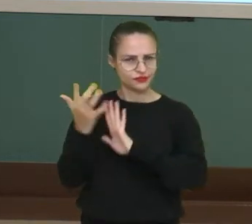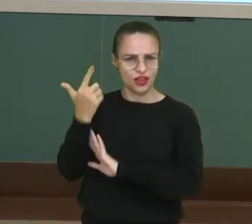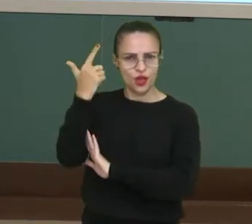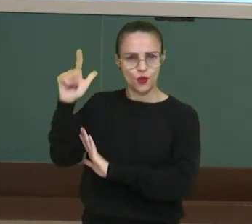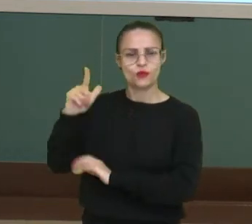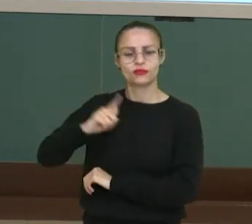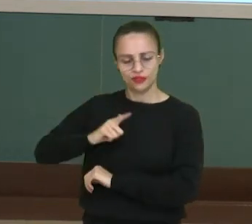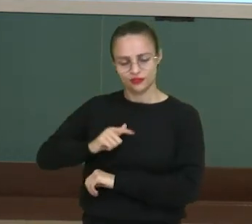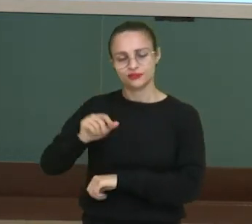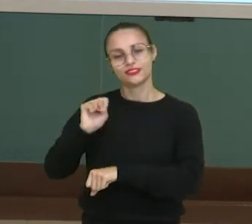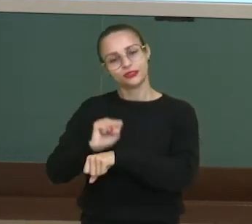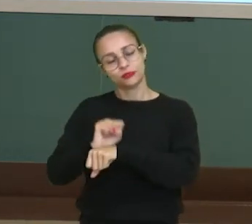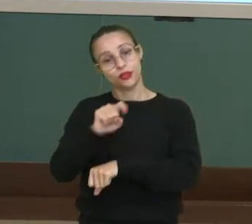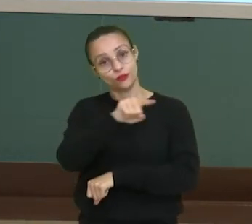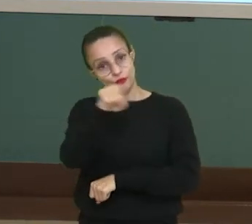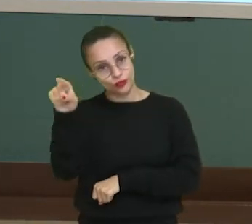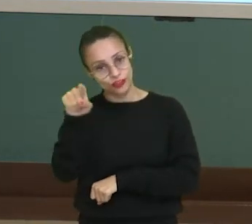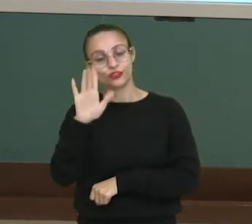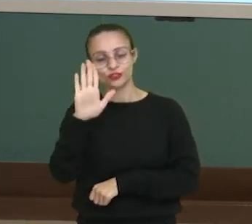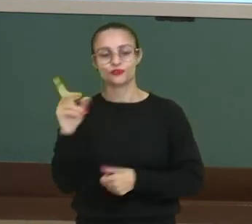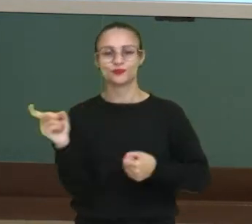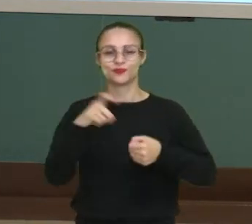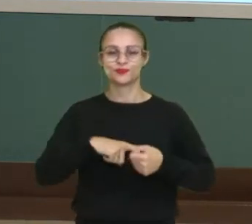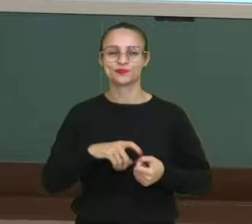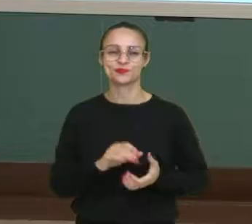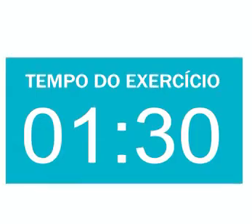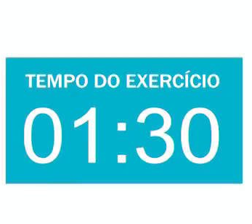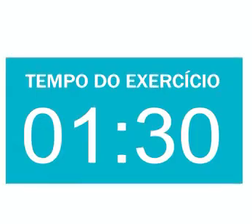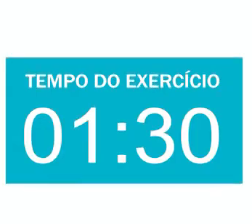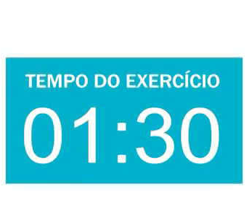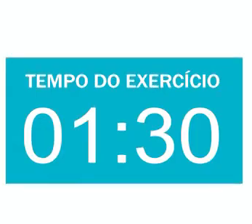funções. Então eu vou dar um tempinho para vocês e eu já retorno.